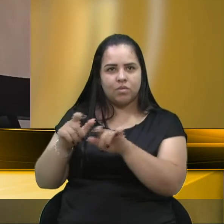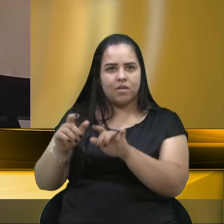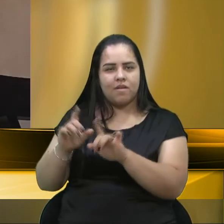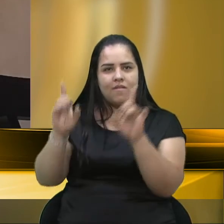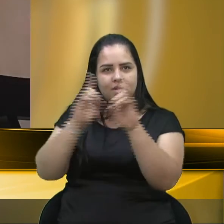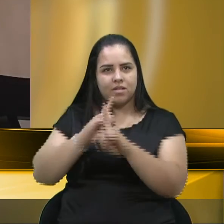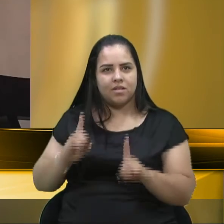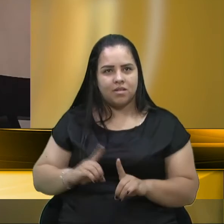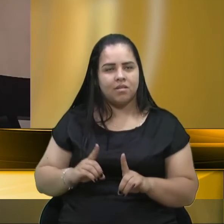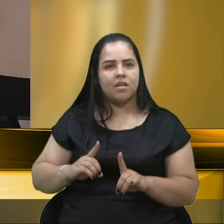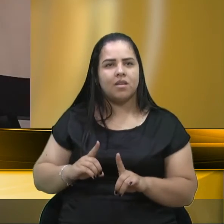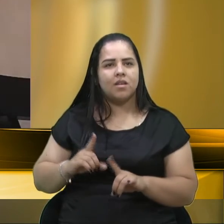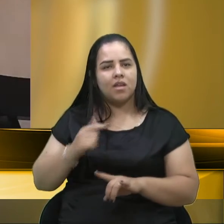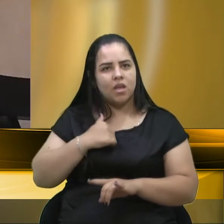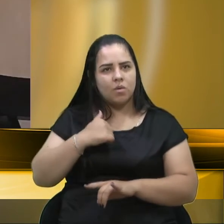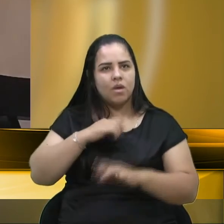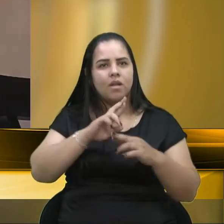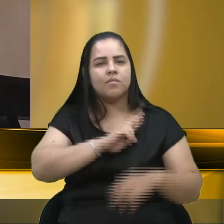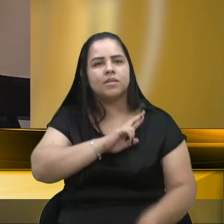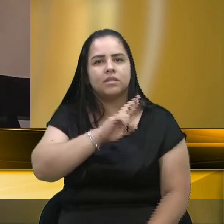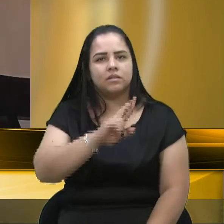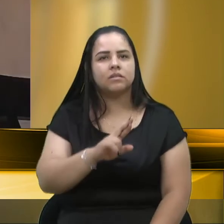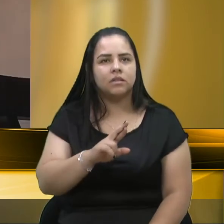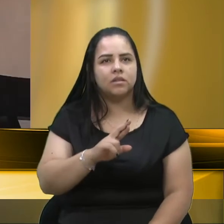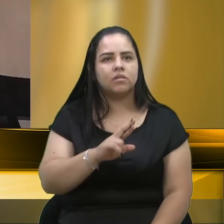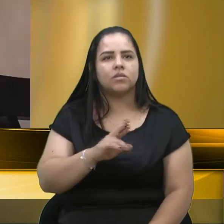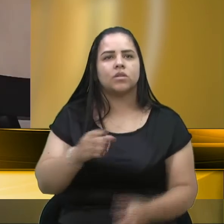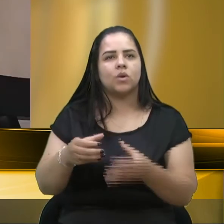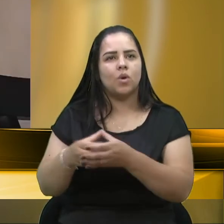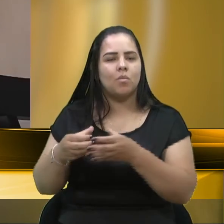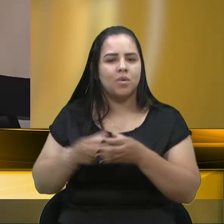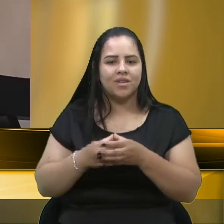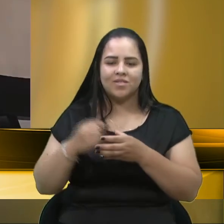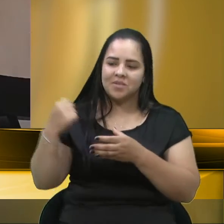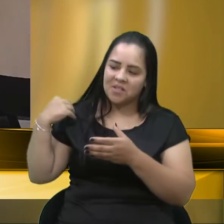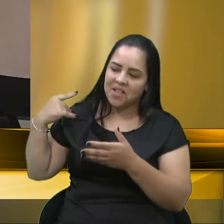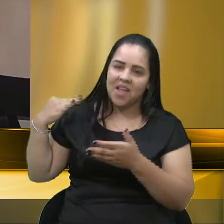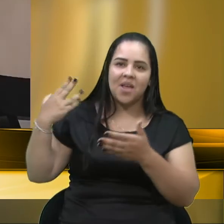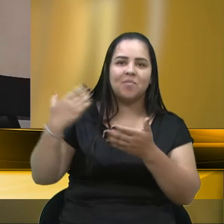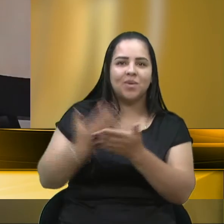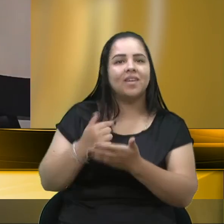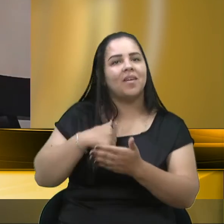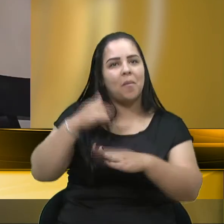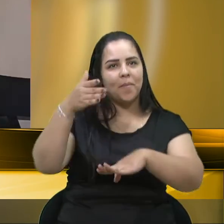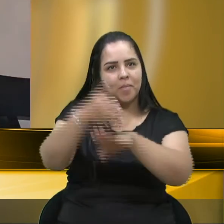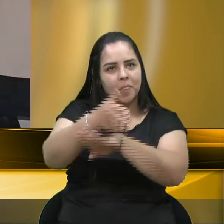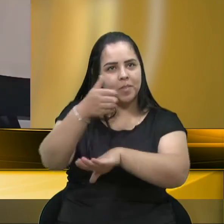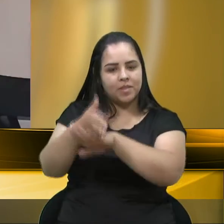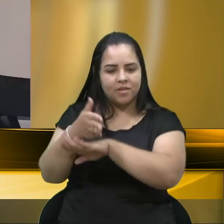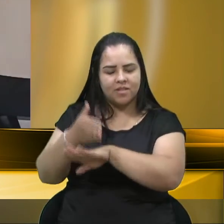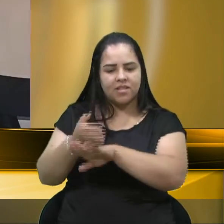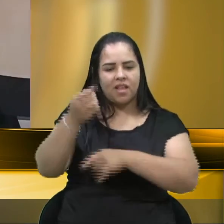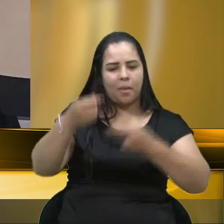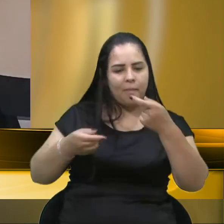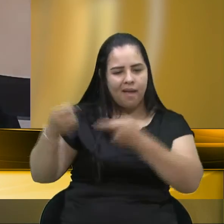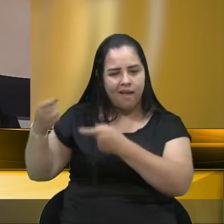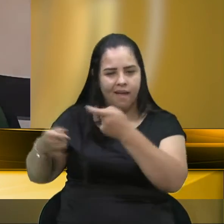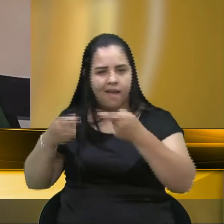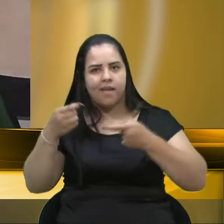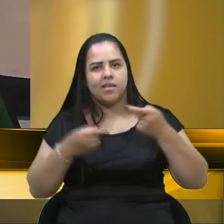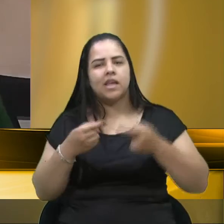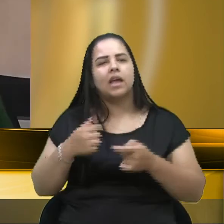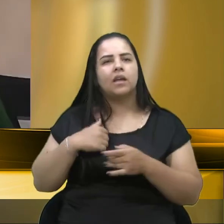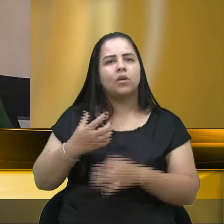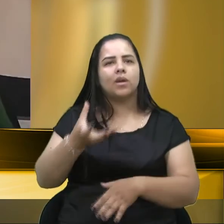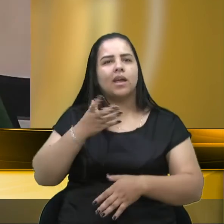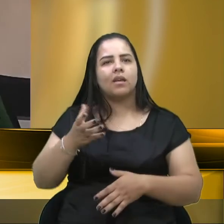Terapia Ocupacional, nosso CREFITO. Então, é de longo prazo já que participo dos debates, né, busco entender